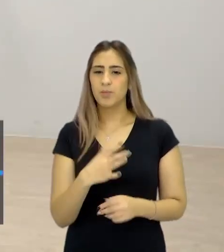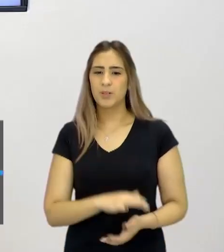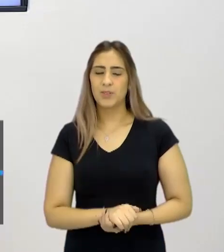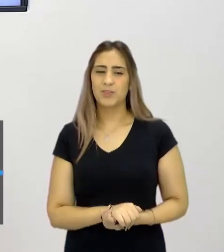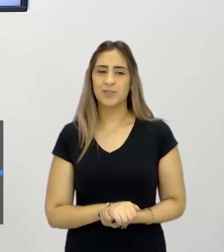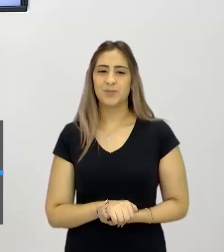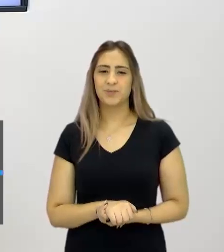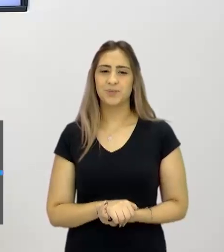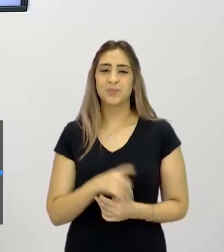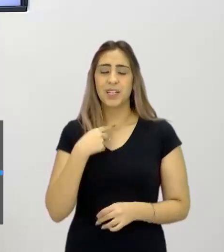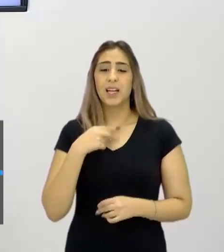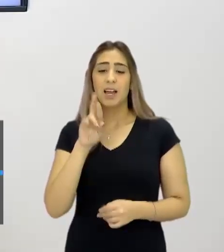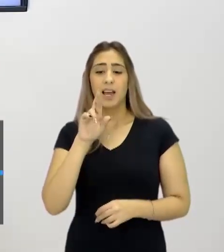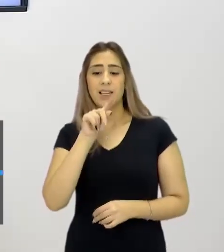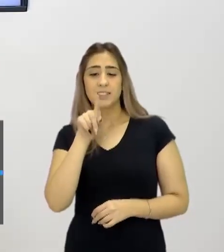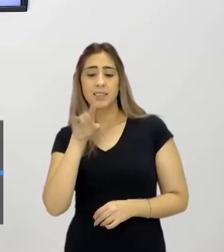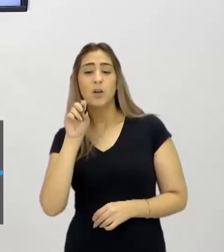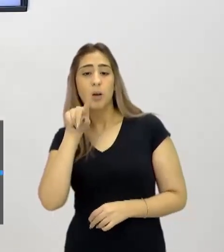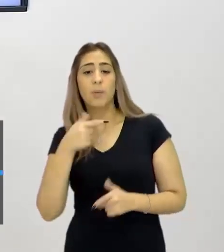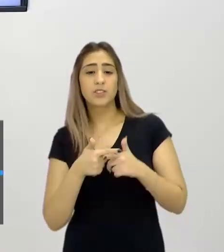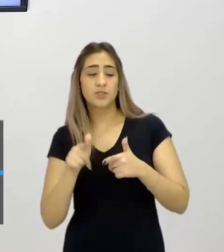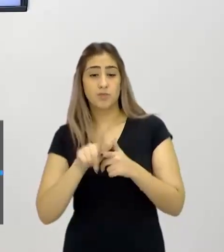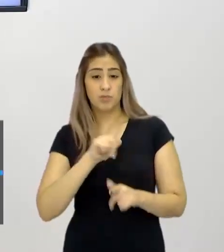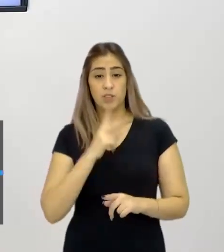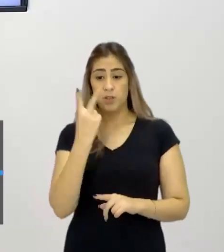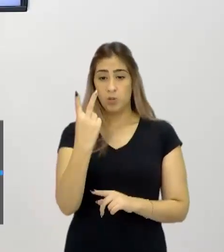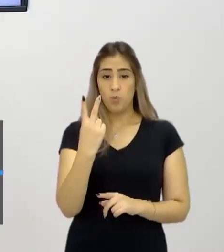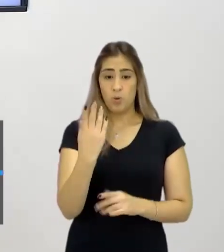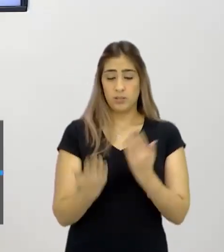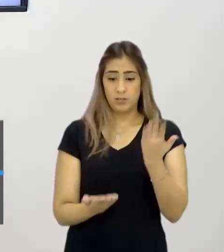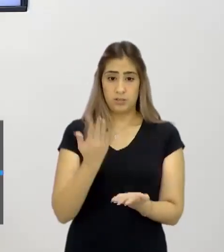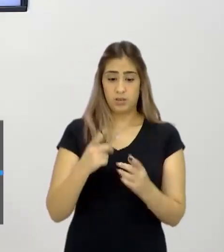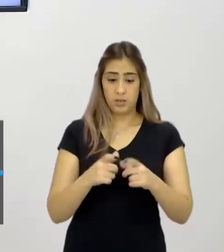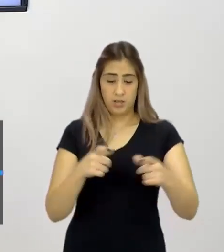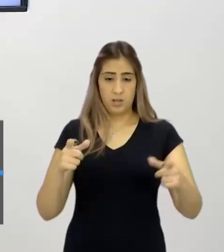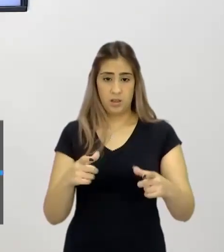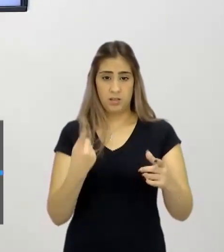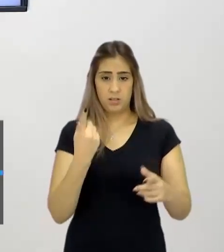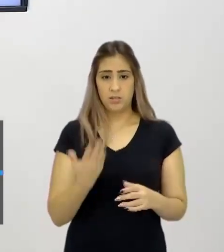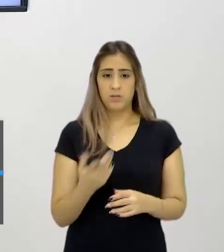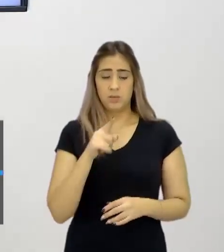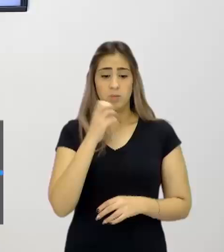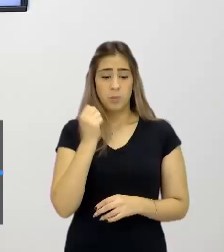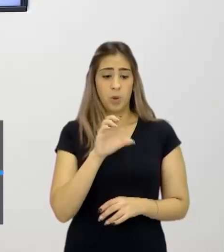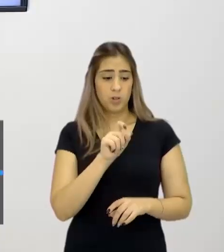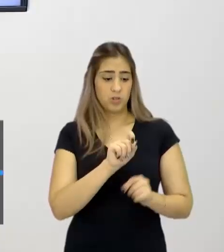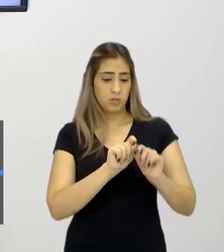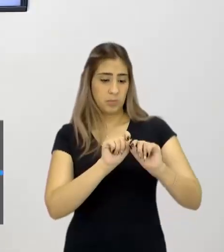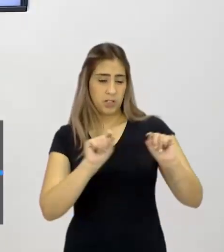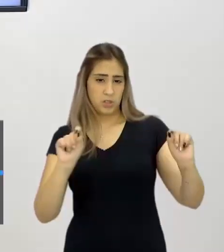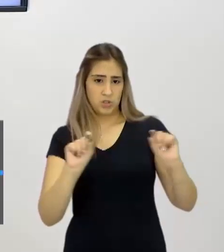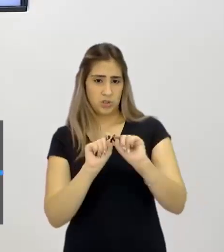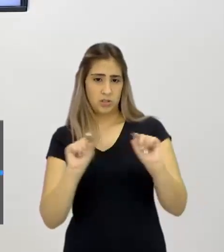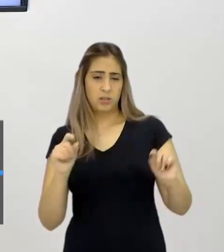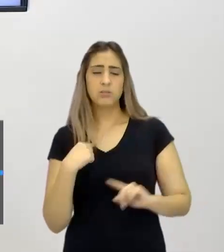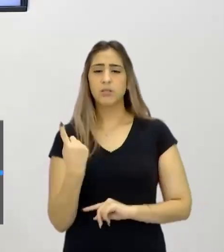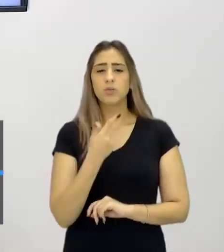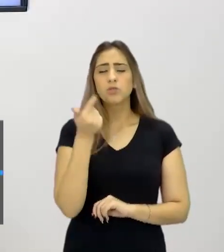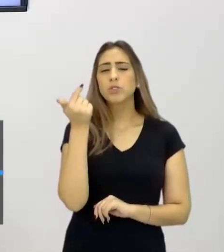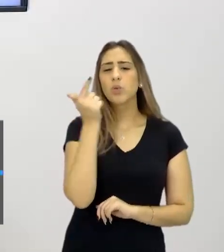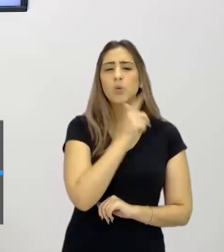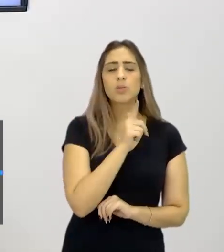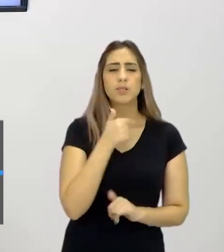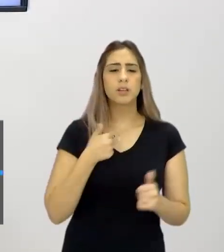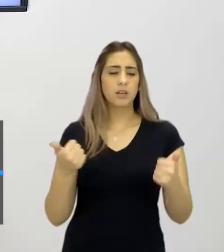afiada. Razão é uma divisão. Quando você tem duas grandezas, lembrando que grandeza é aquilo que você pode medir. Tudo que você consegue associar